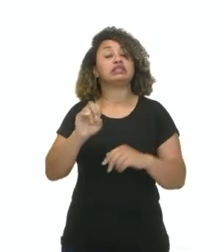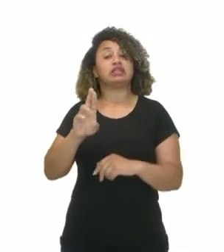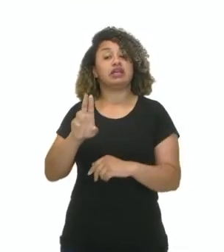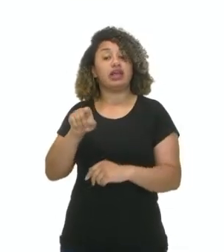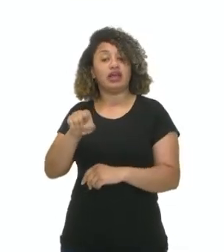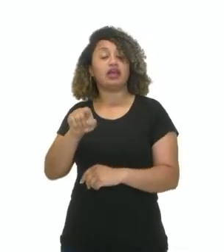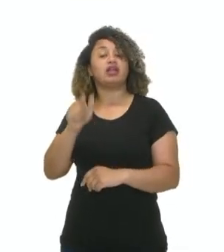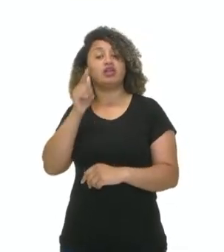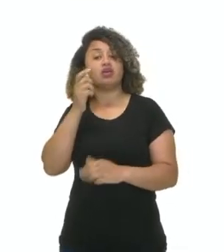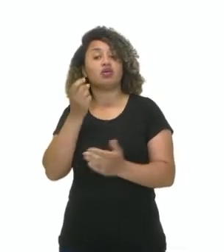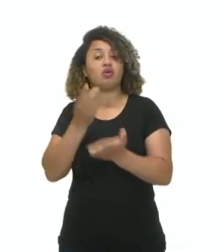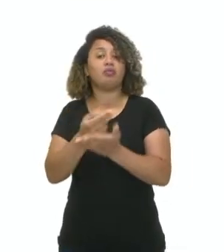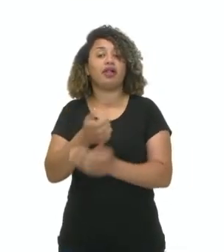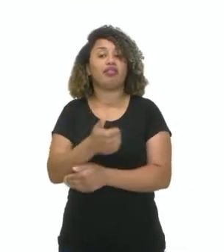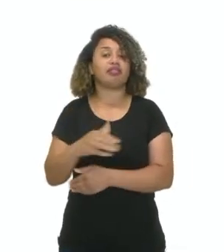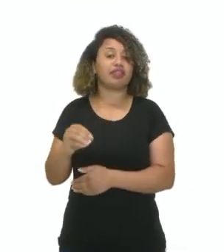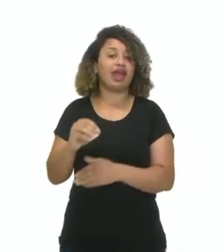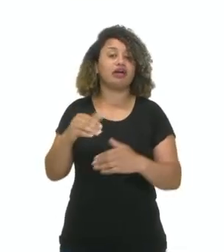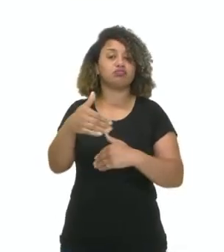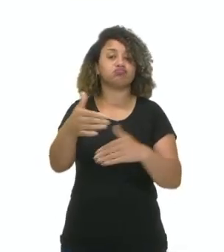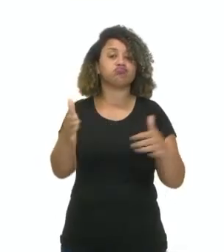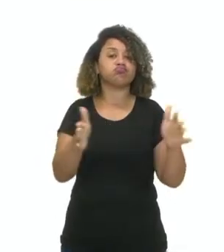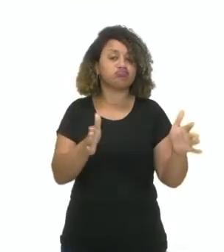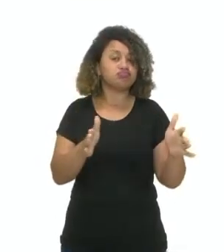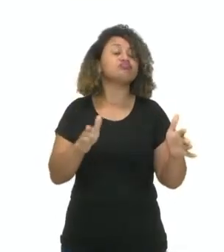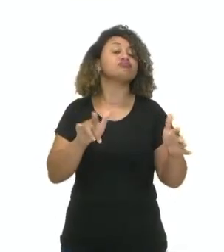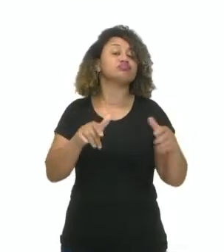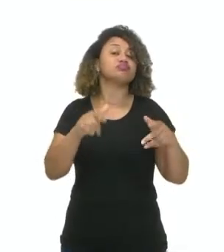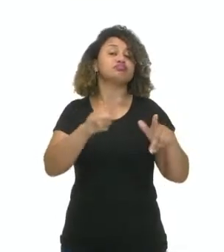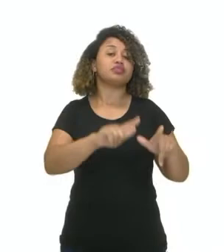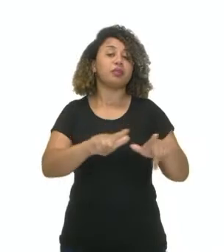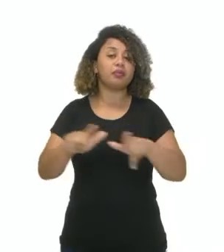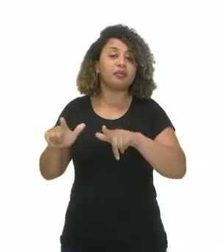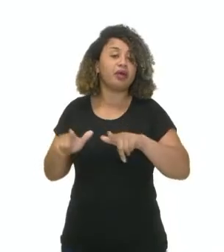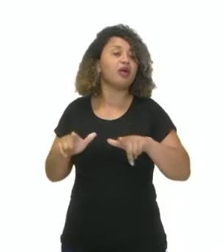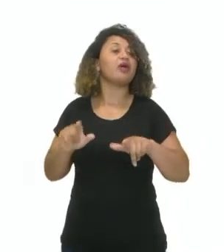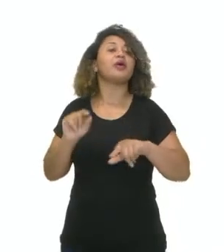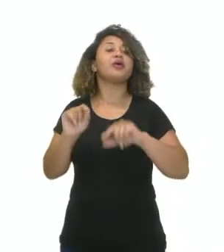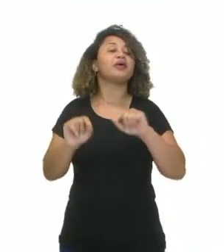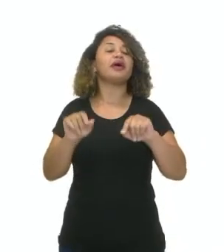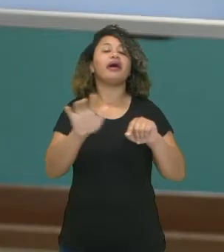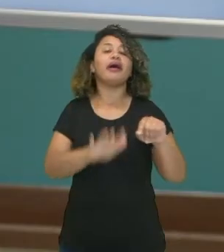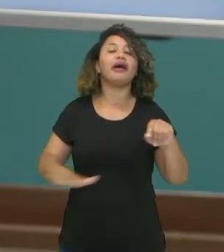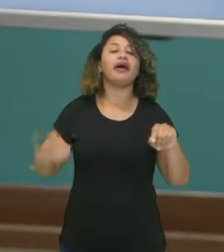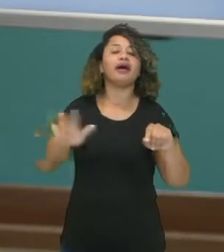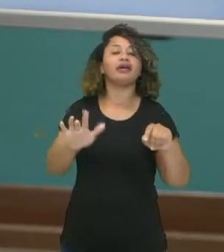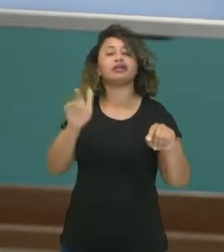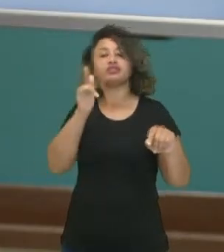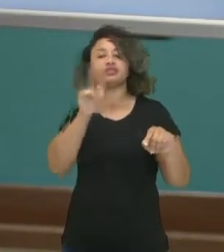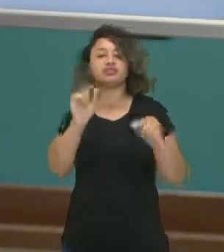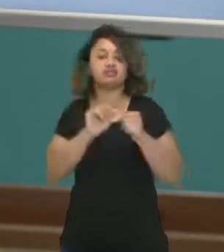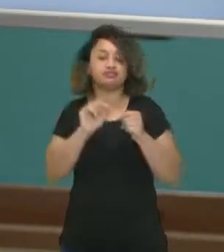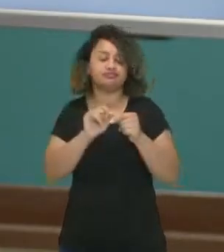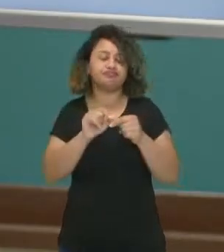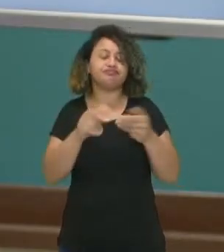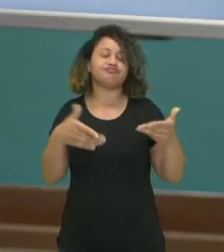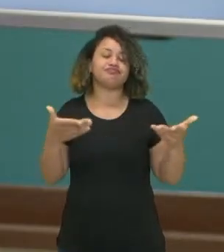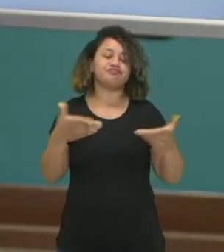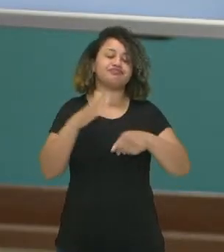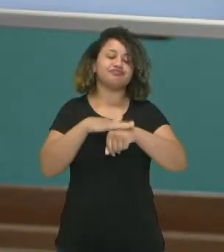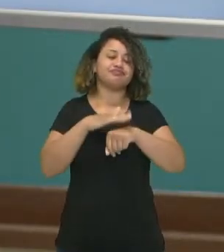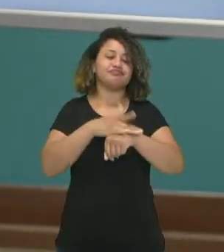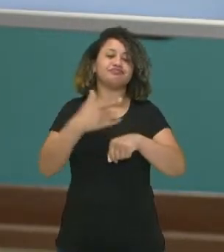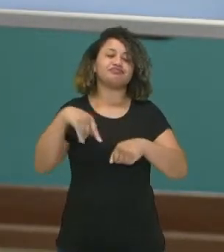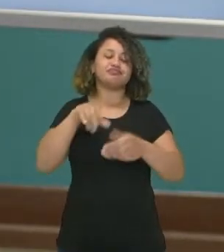Rubens compre 10 caixas desse piso, qual será a área coberta? Então, a professora vai dar um